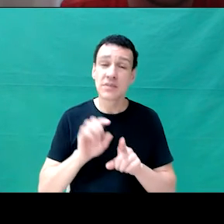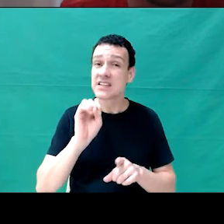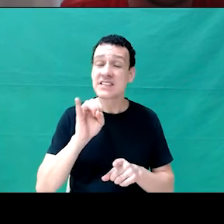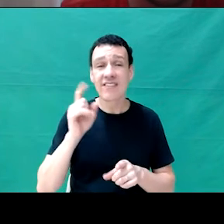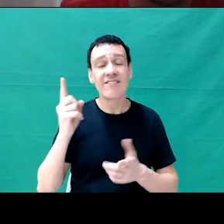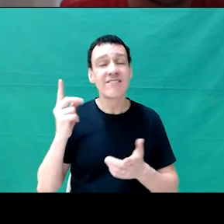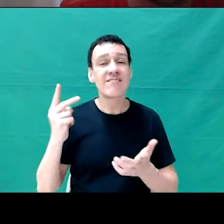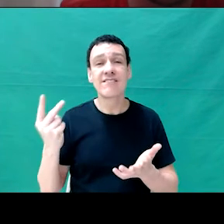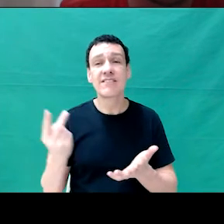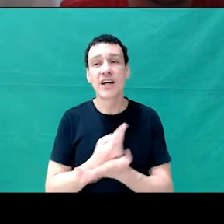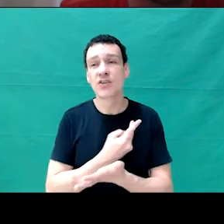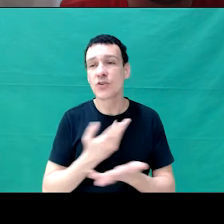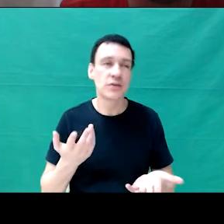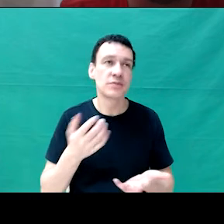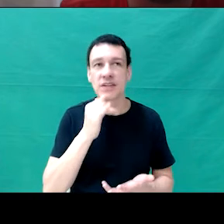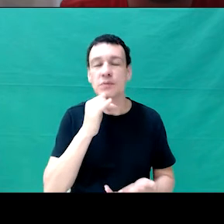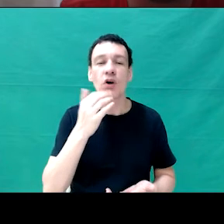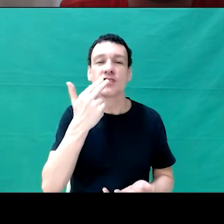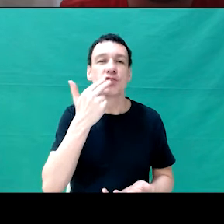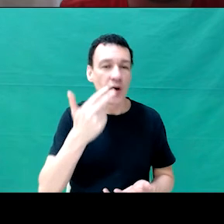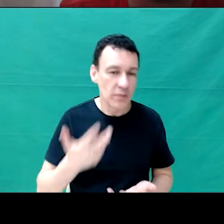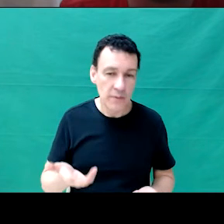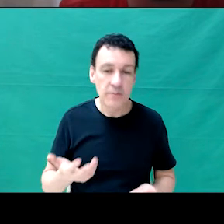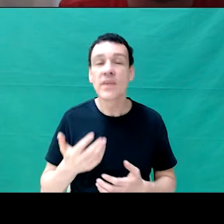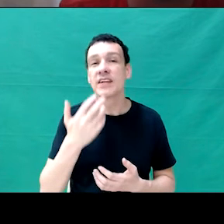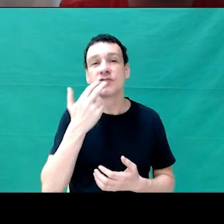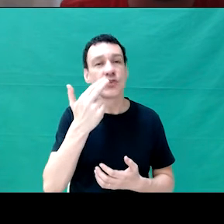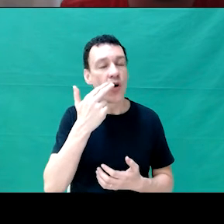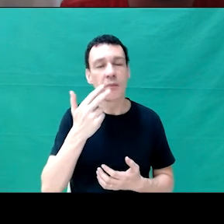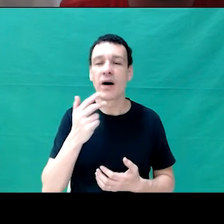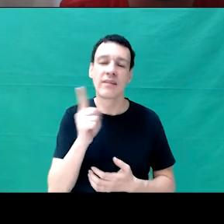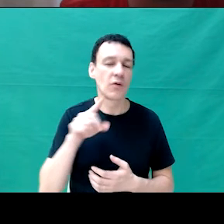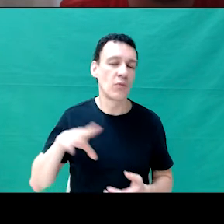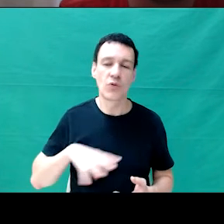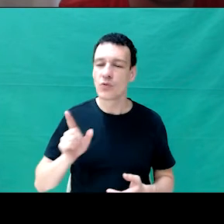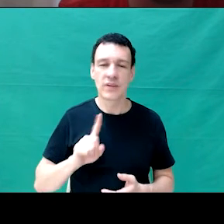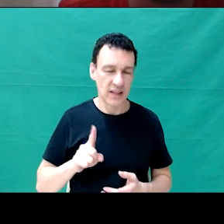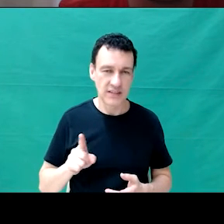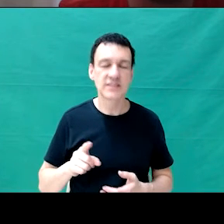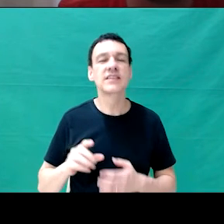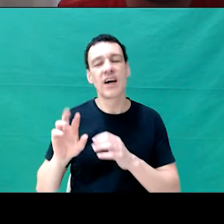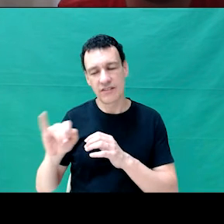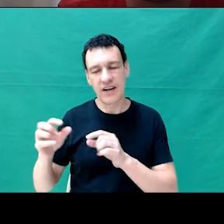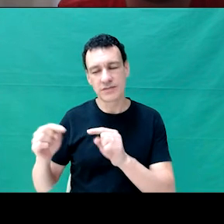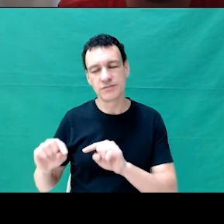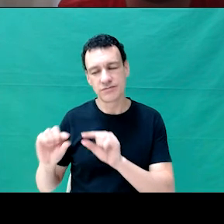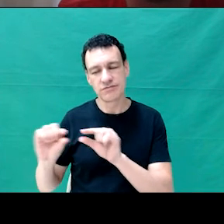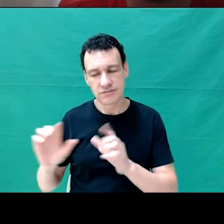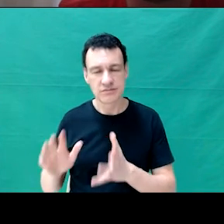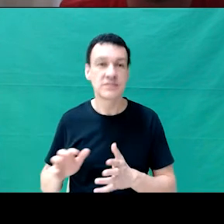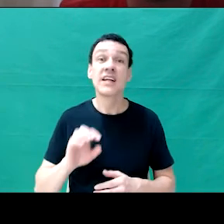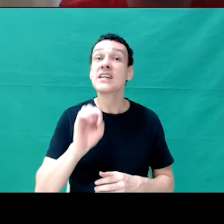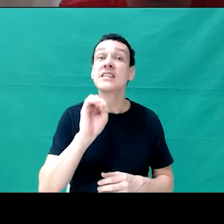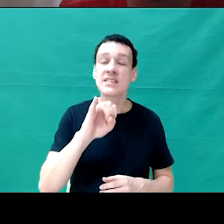teste de idioma, né? O idioma não está declarado em português, ele vai aparecer escrito. Existe redundância em